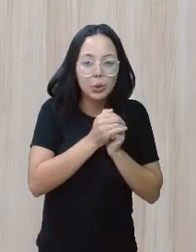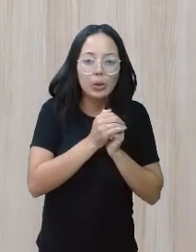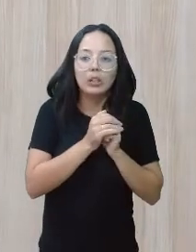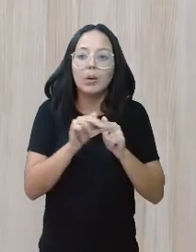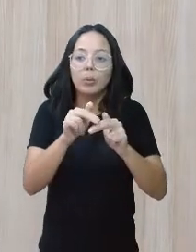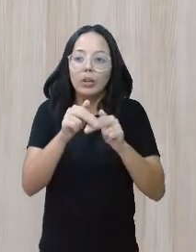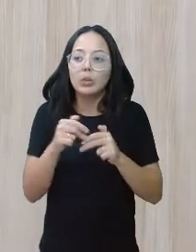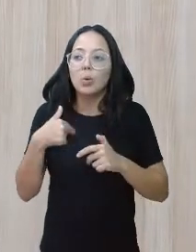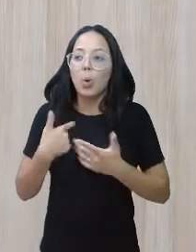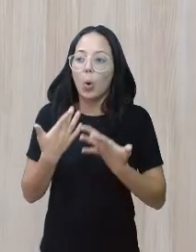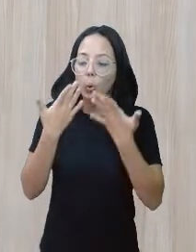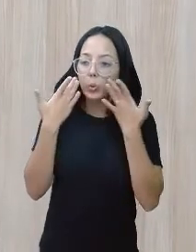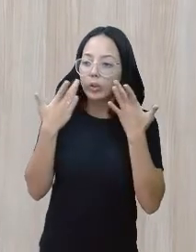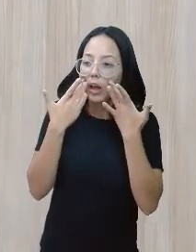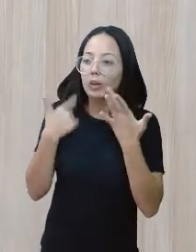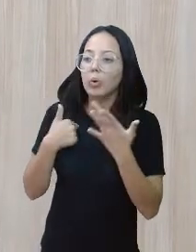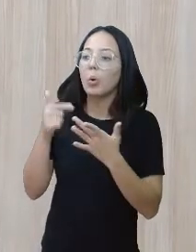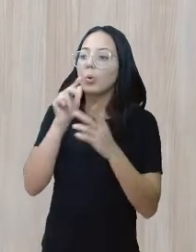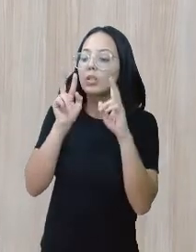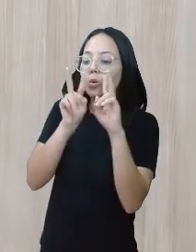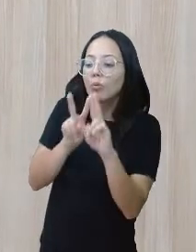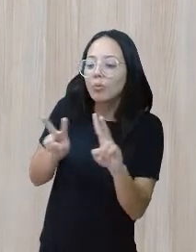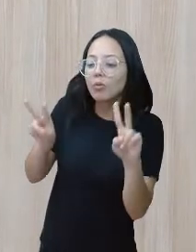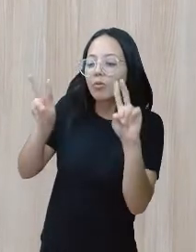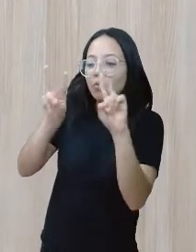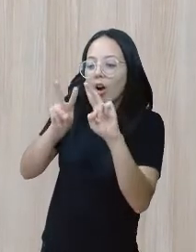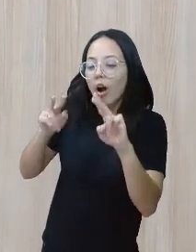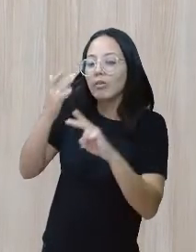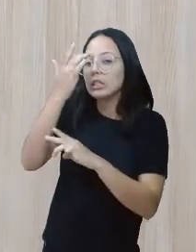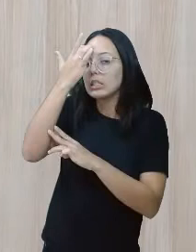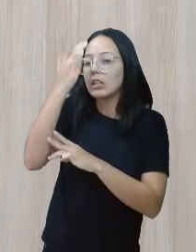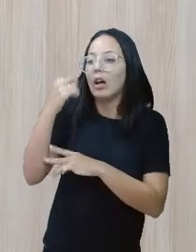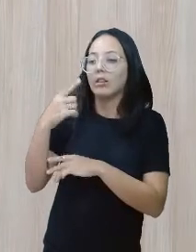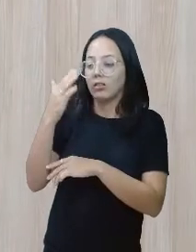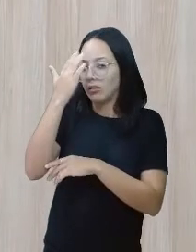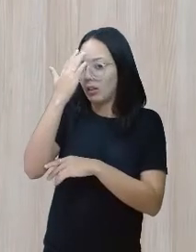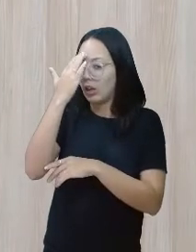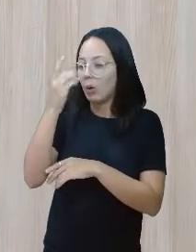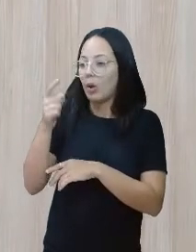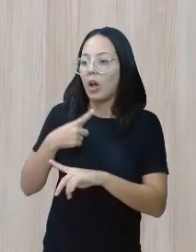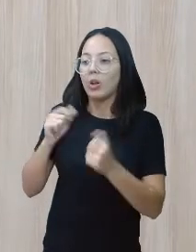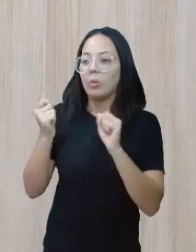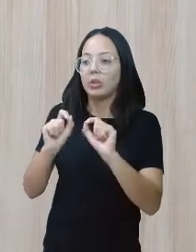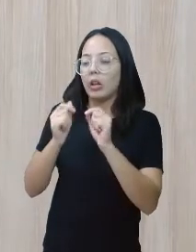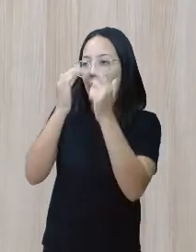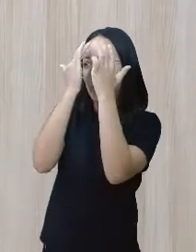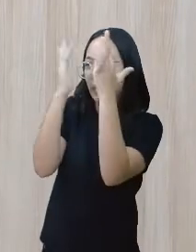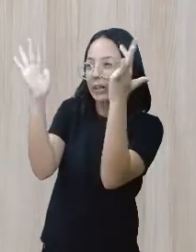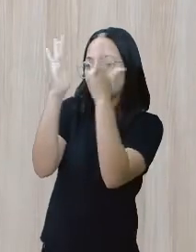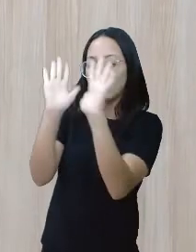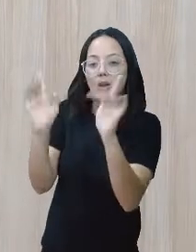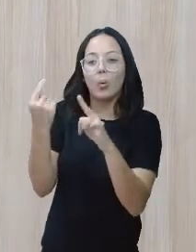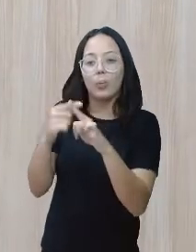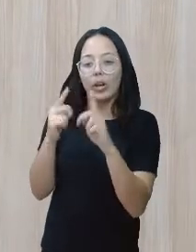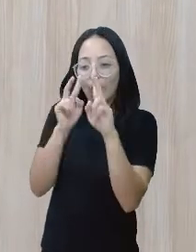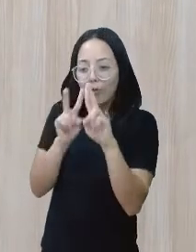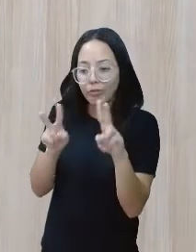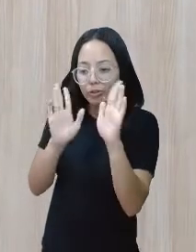consigo visualizar isso com muito mais facilidade, eu não preciso recorrer tanto ao recurso da imaginação.